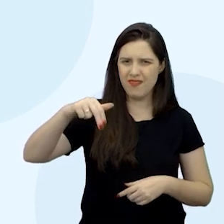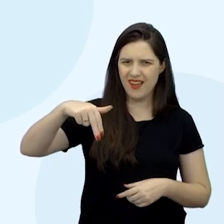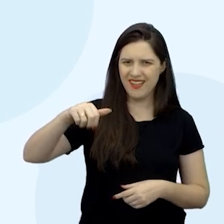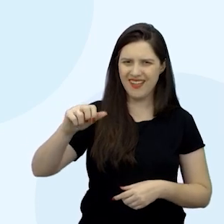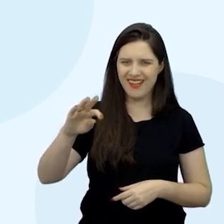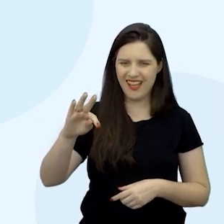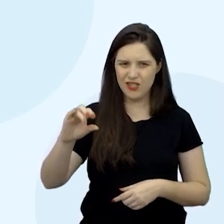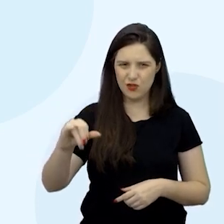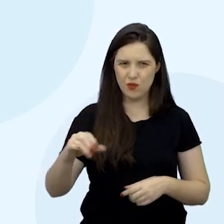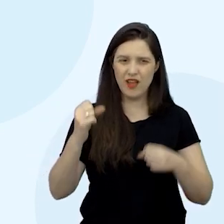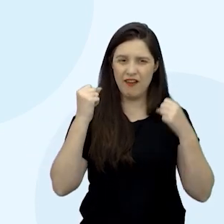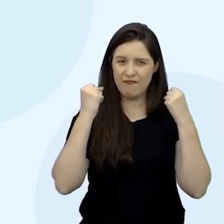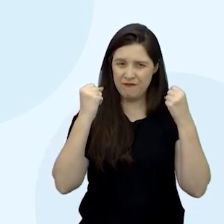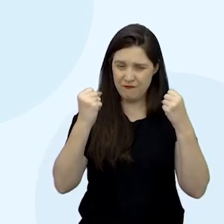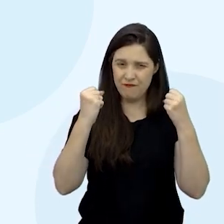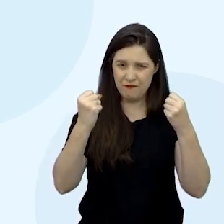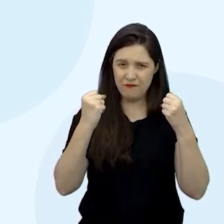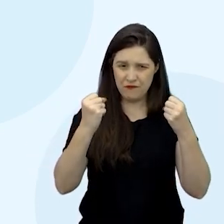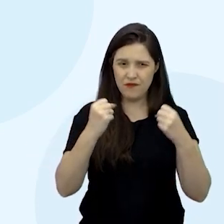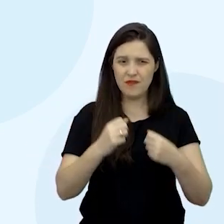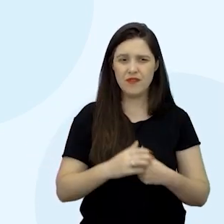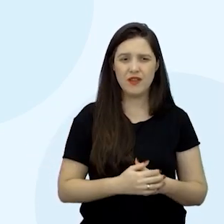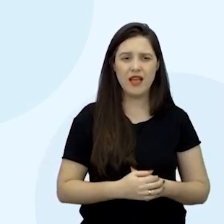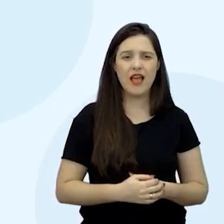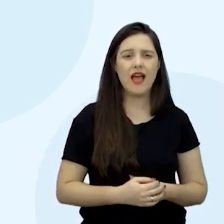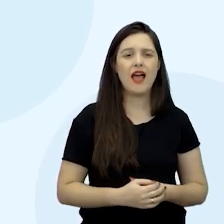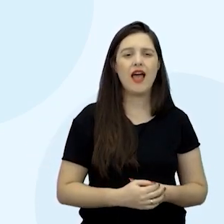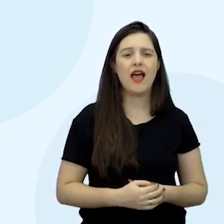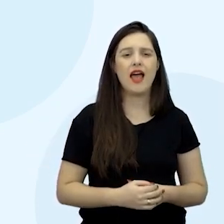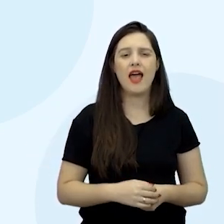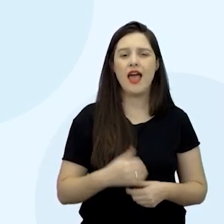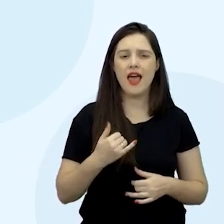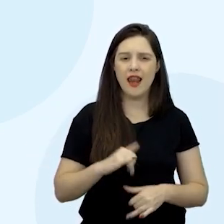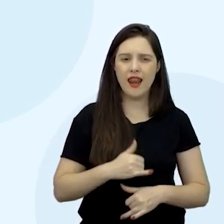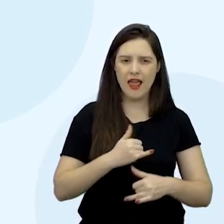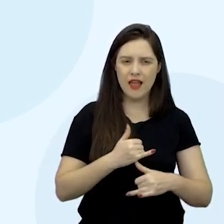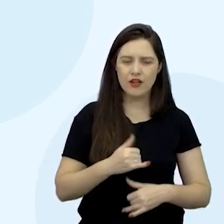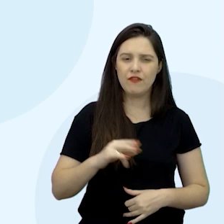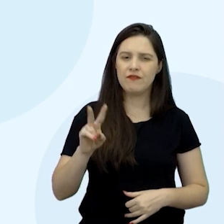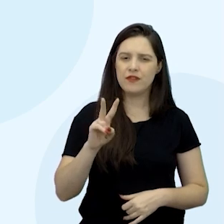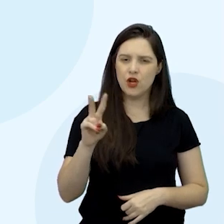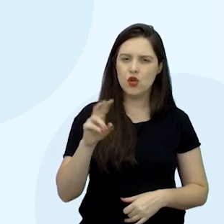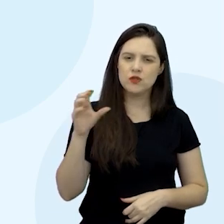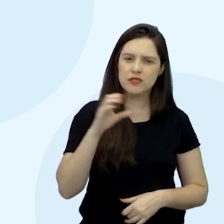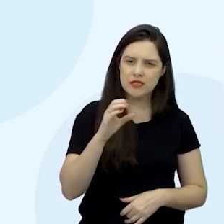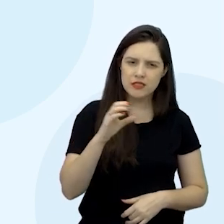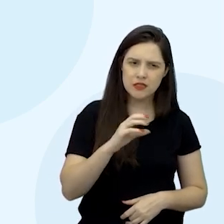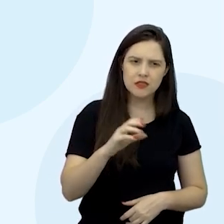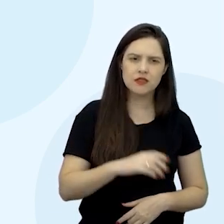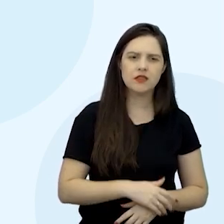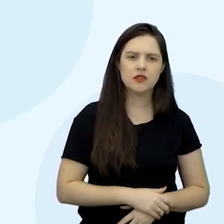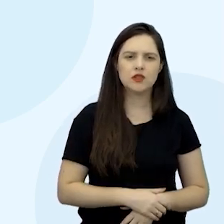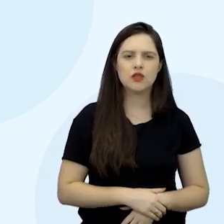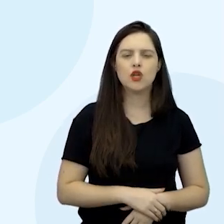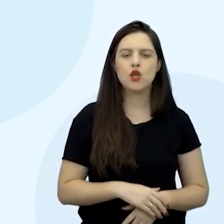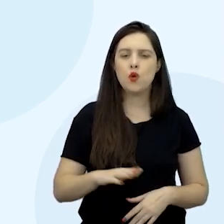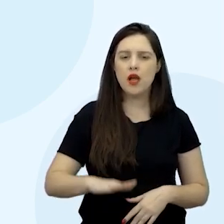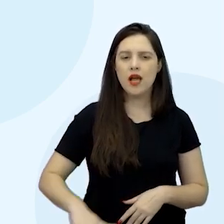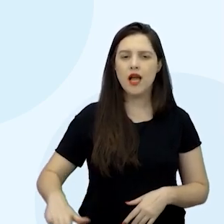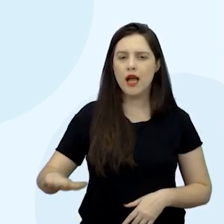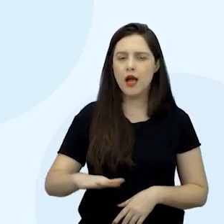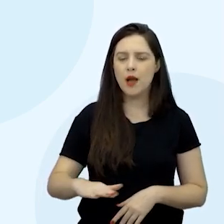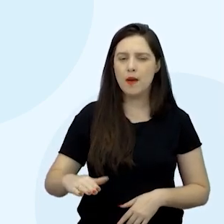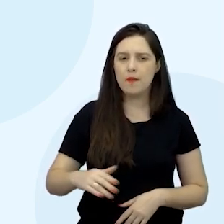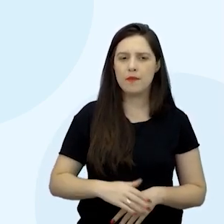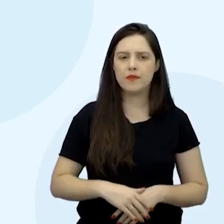força magnética, que depende da carga elétrica, também da velocidade, né? No caso, o campo magnético, e também